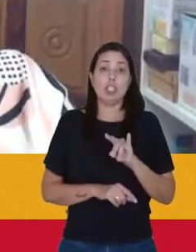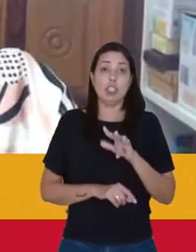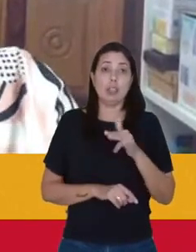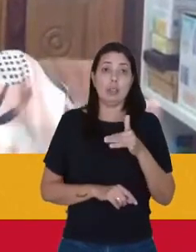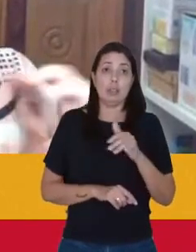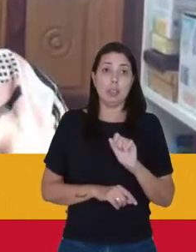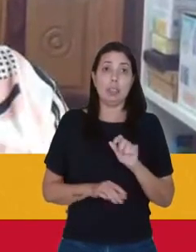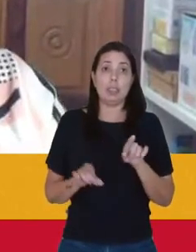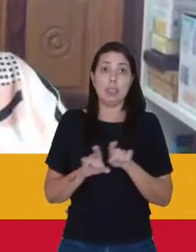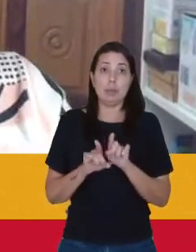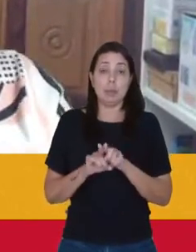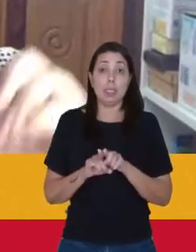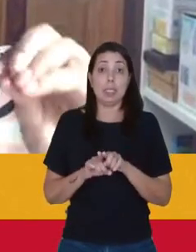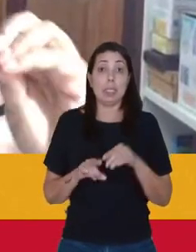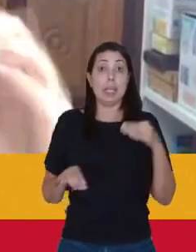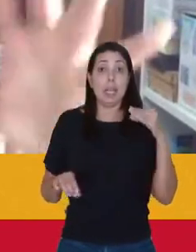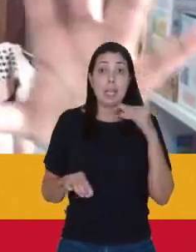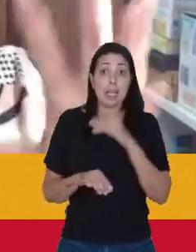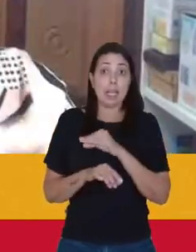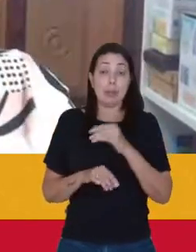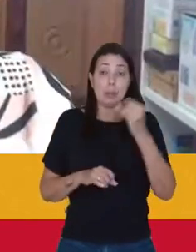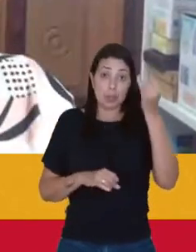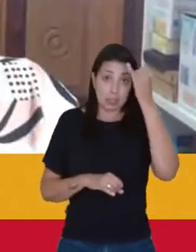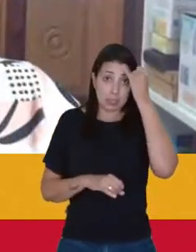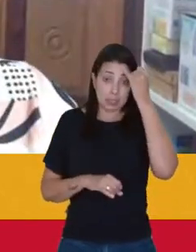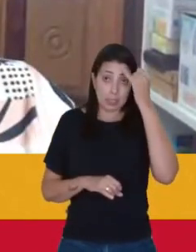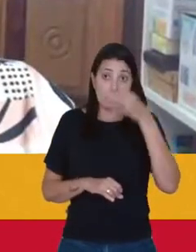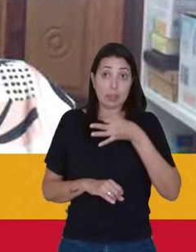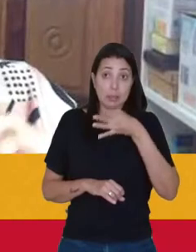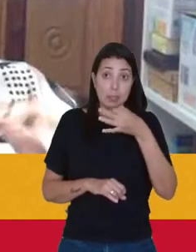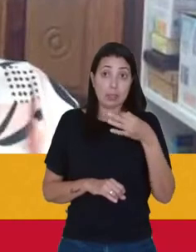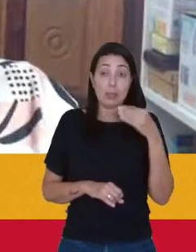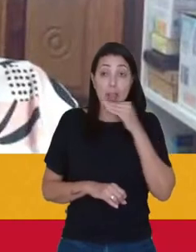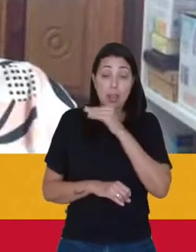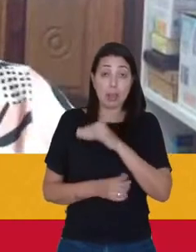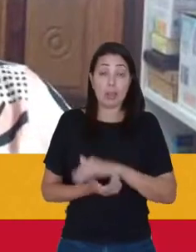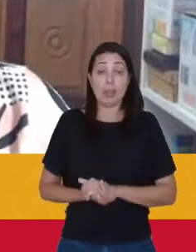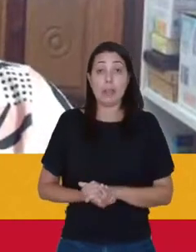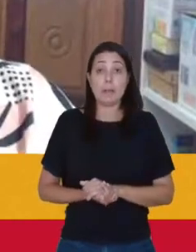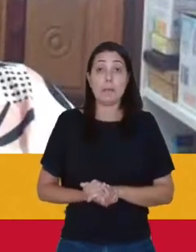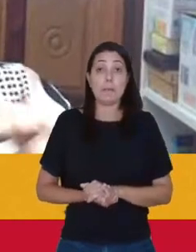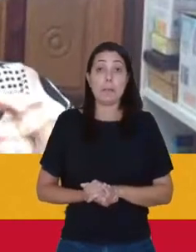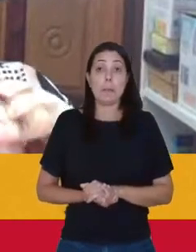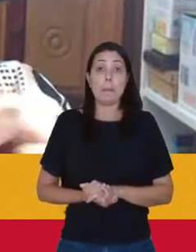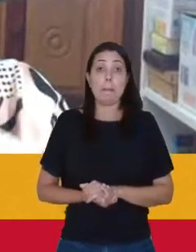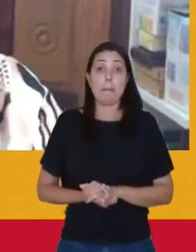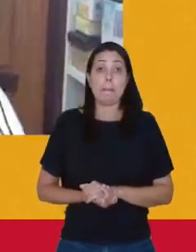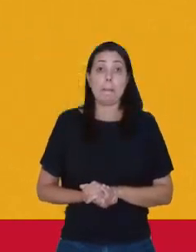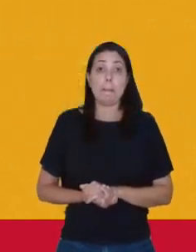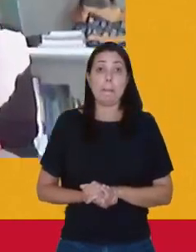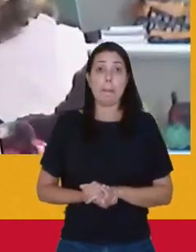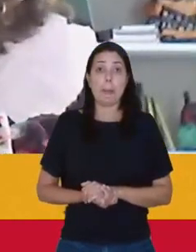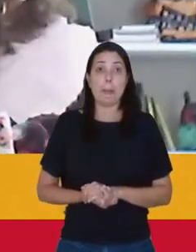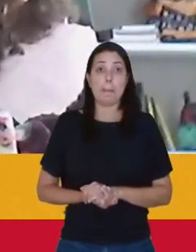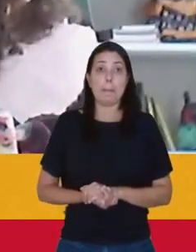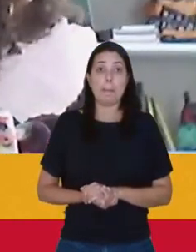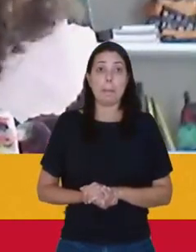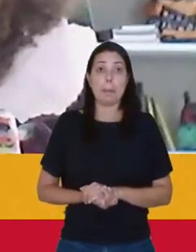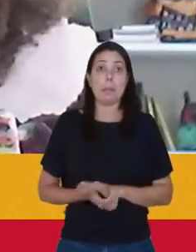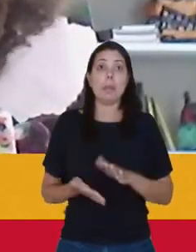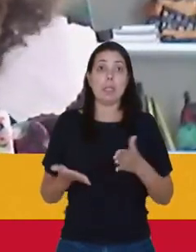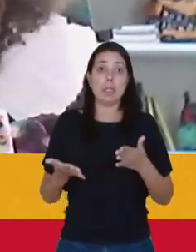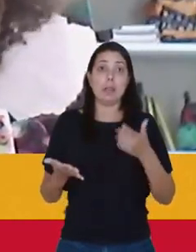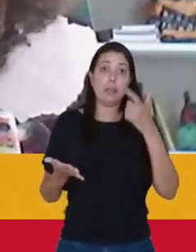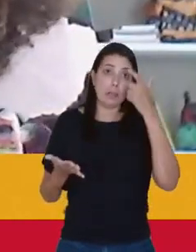aí, também assim, uma ideia-chave quando pensa em ambiental e racismo ambiental. Tem que ser assim, ó. Tchum. Eu